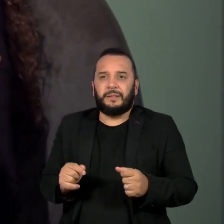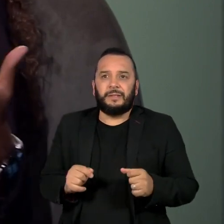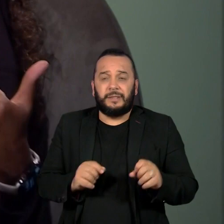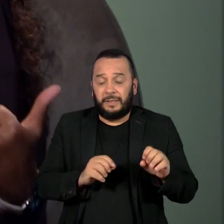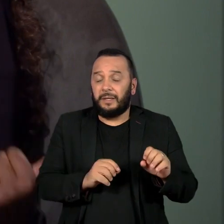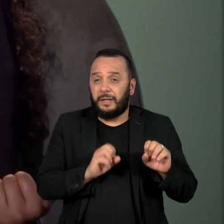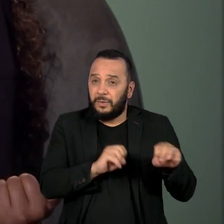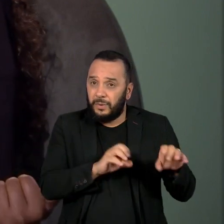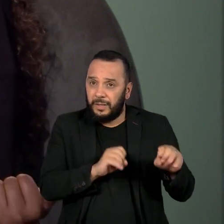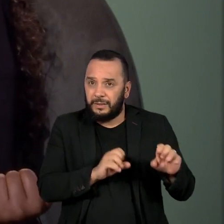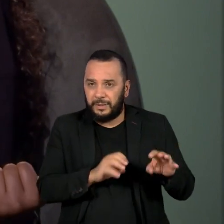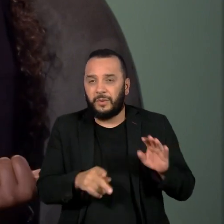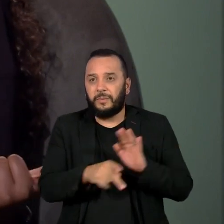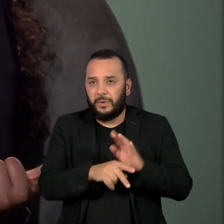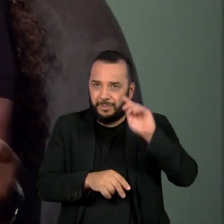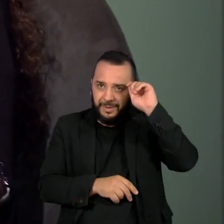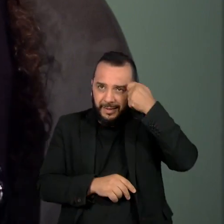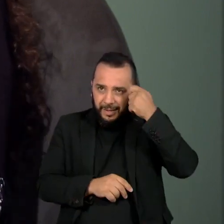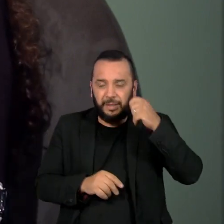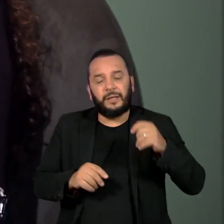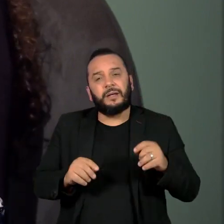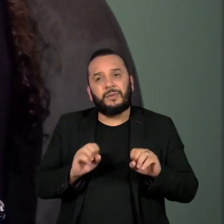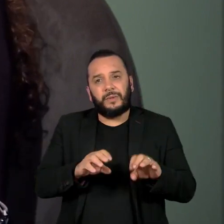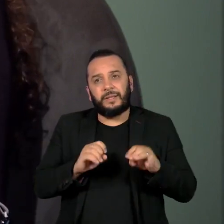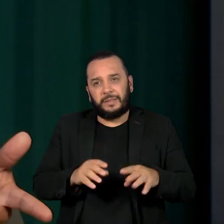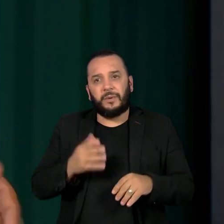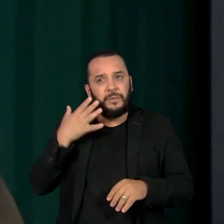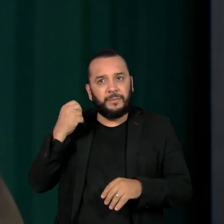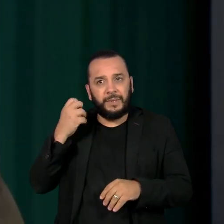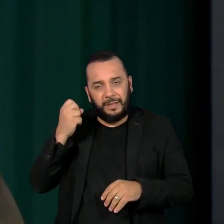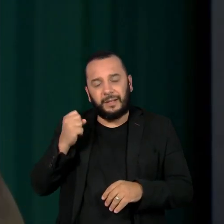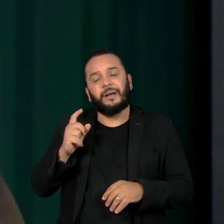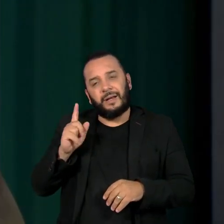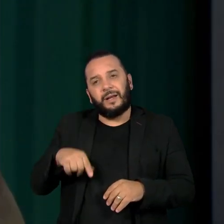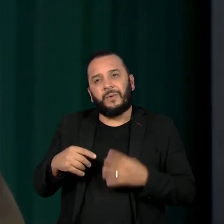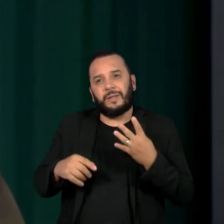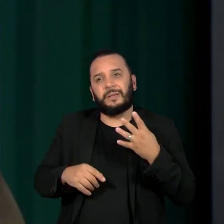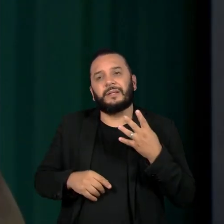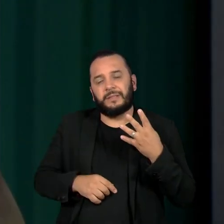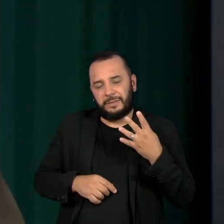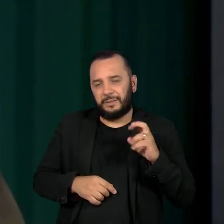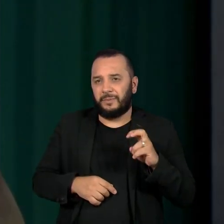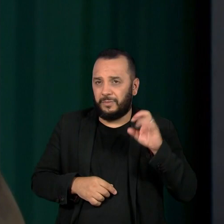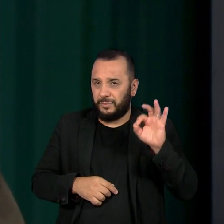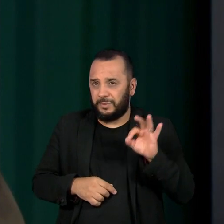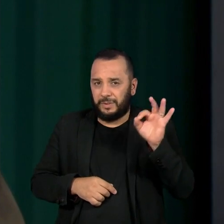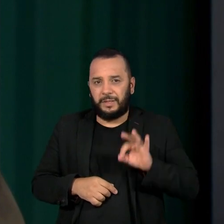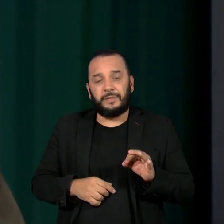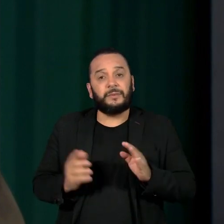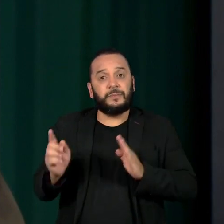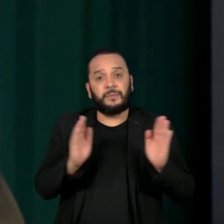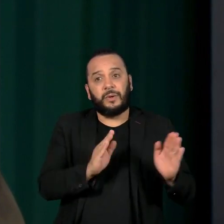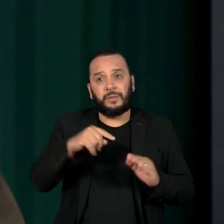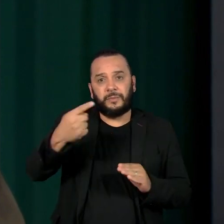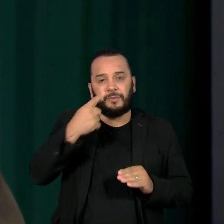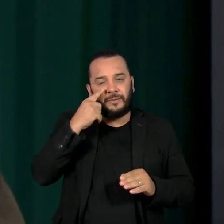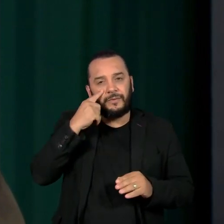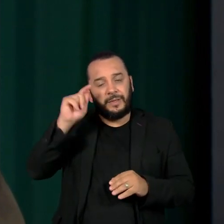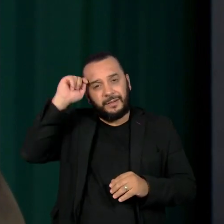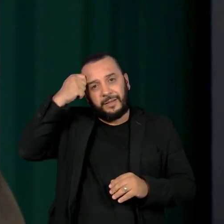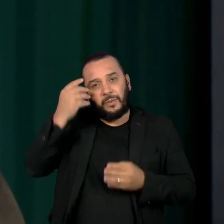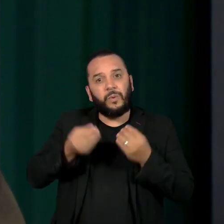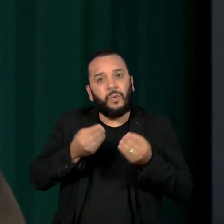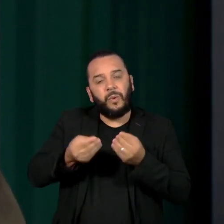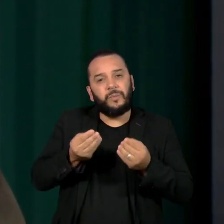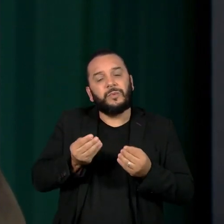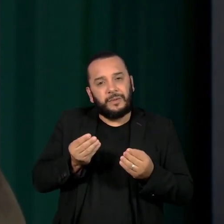a população negra e a população branca, é de 45%. E no próximo bloco nós vamos saber como negros e negras estão inseridos